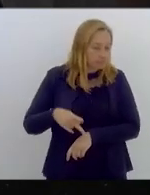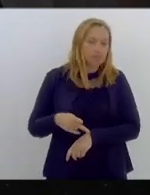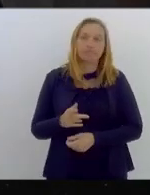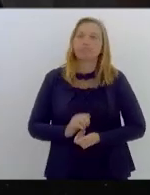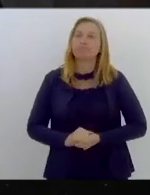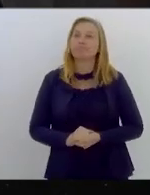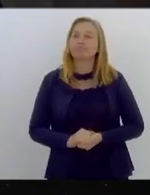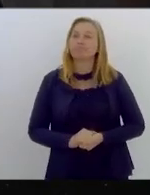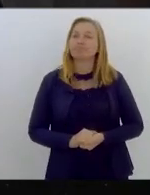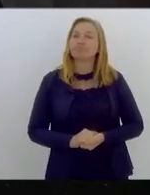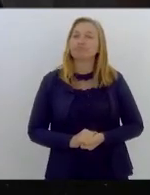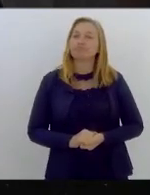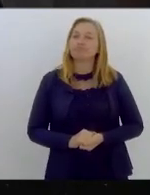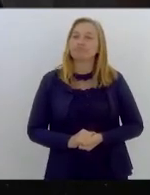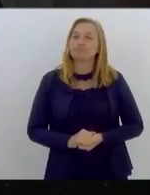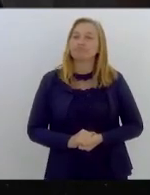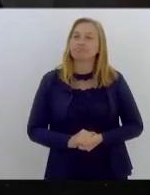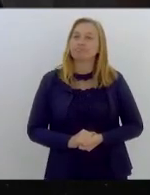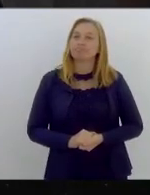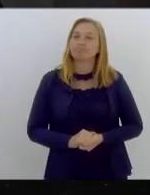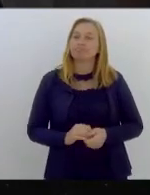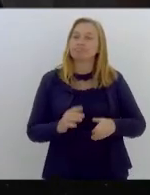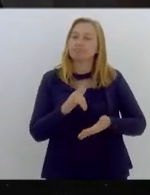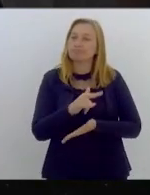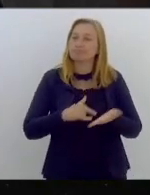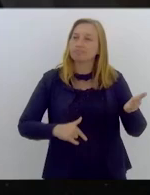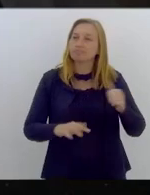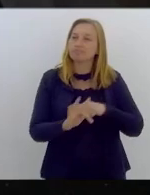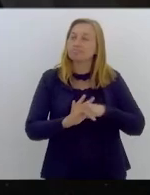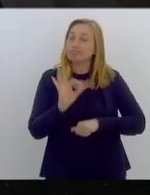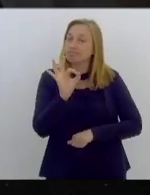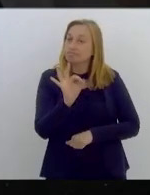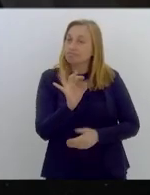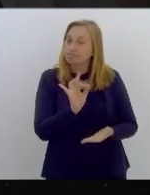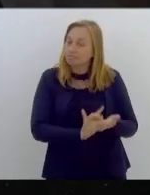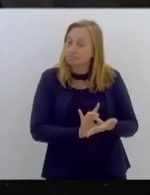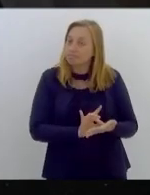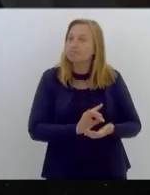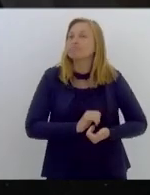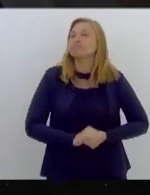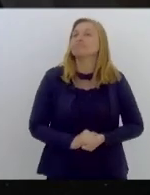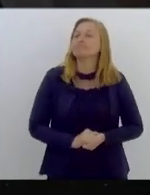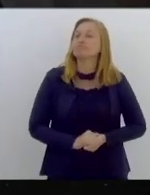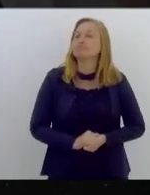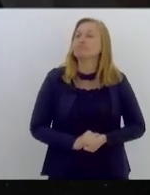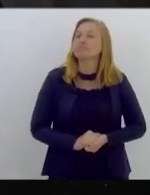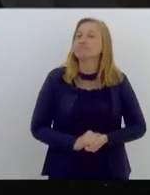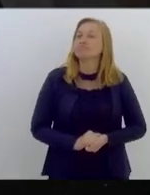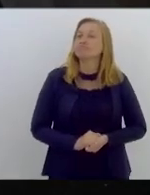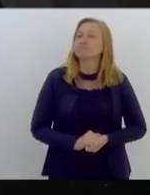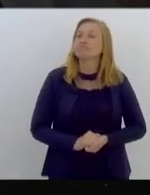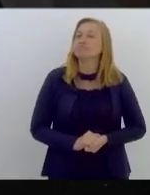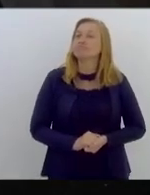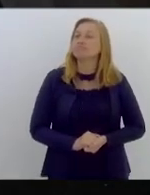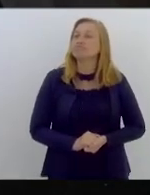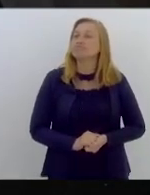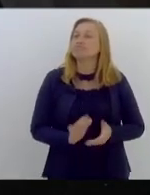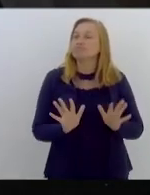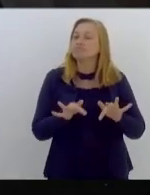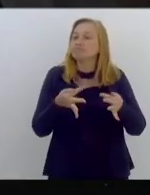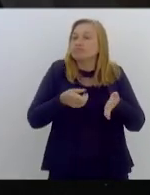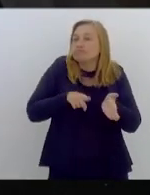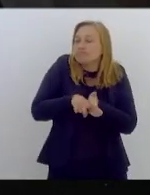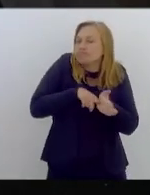E essa nota técnica, ela, na verdade, é, por assim dizer, uma síntese de um